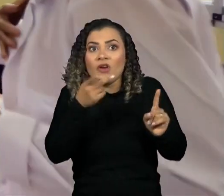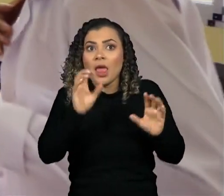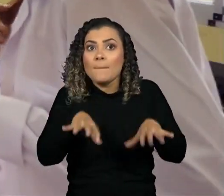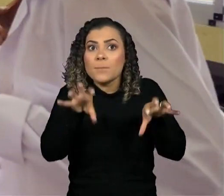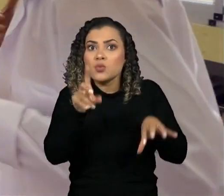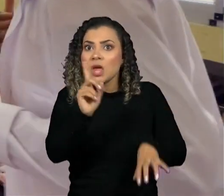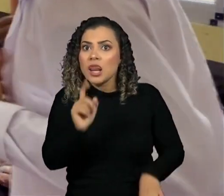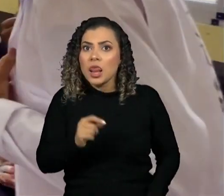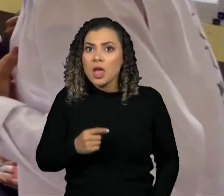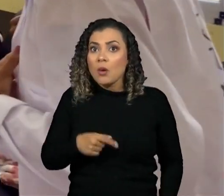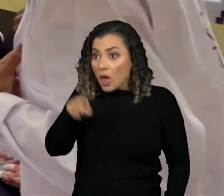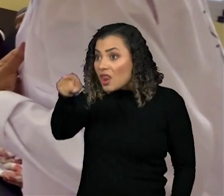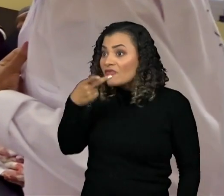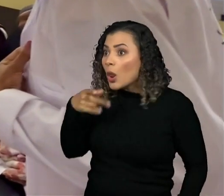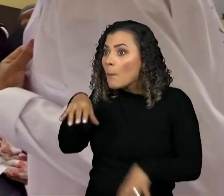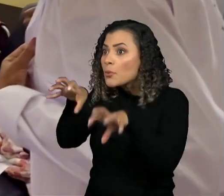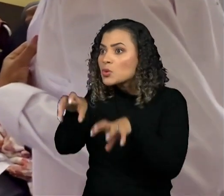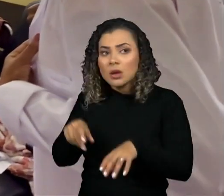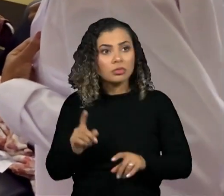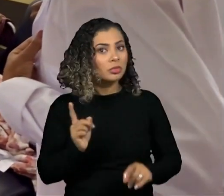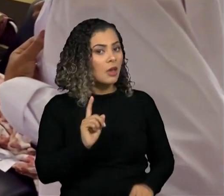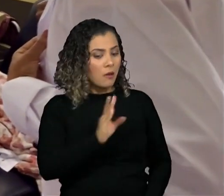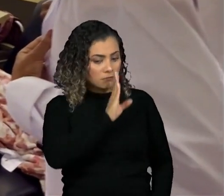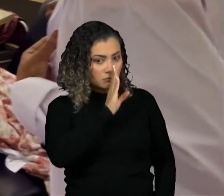falou bunda? E você falou o quê?